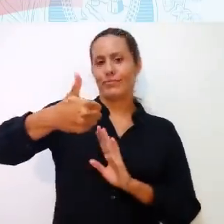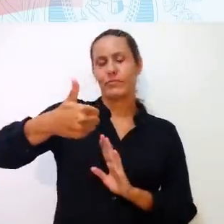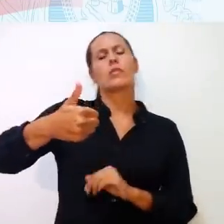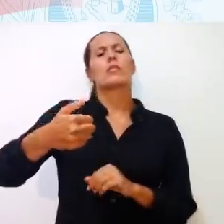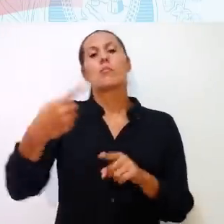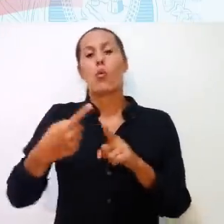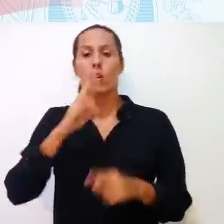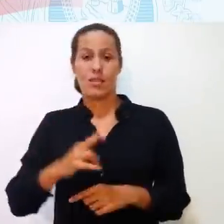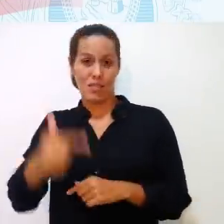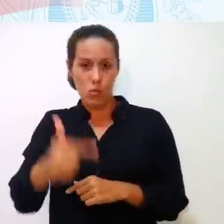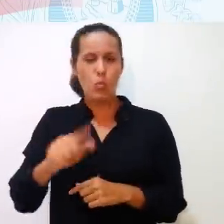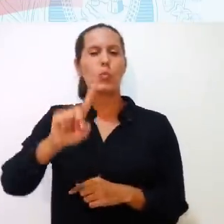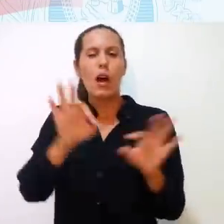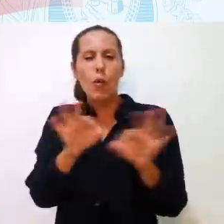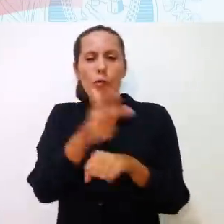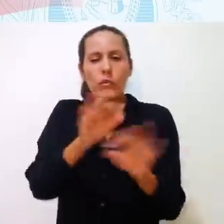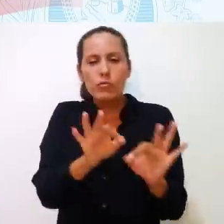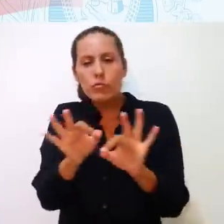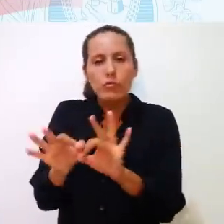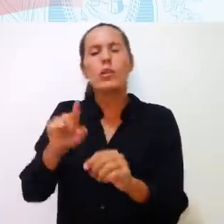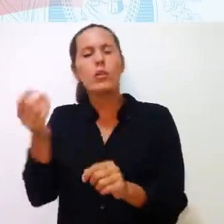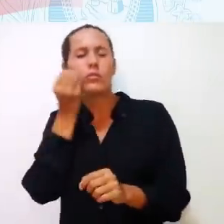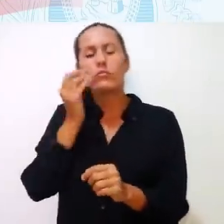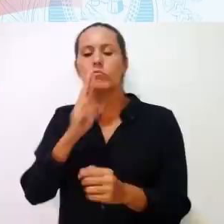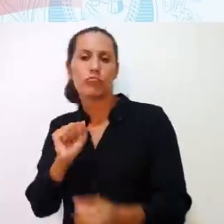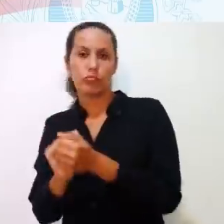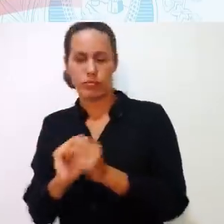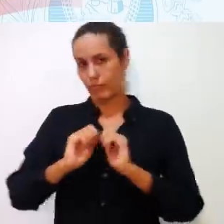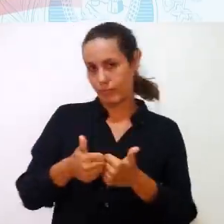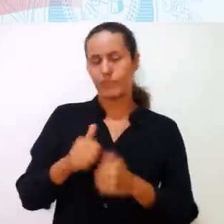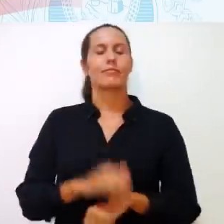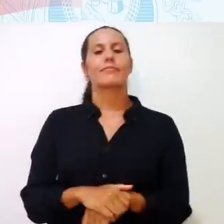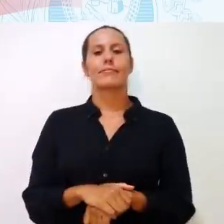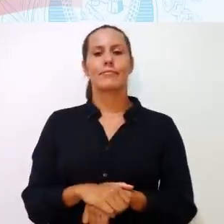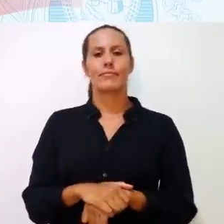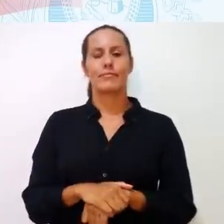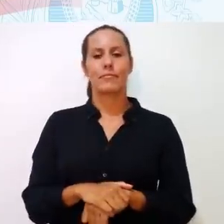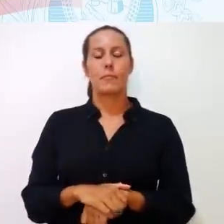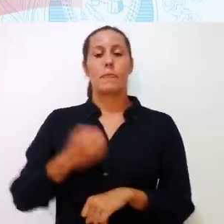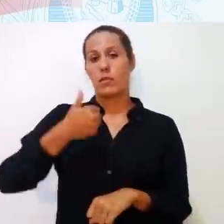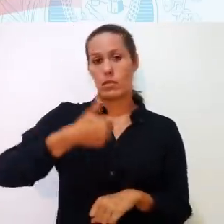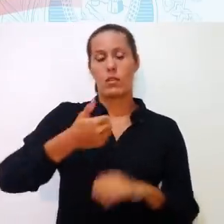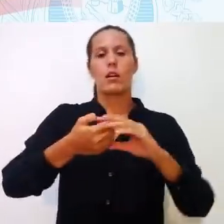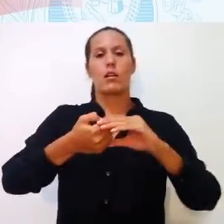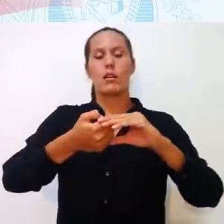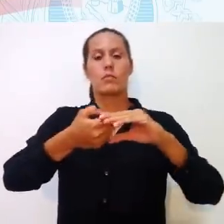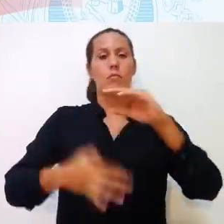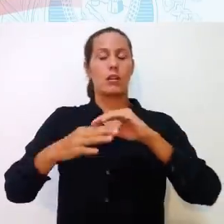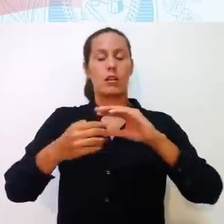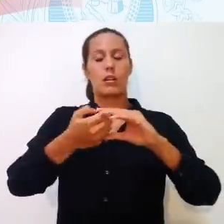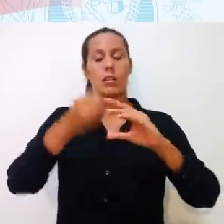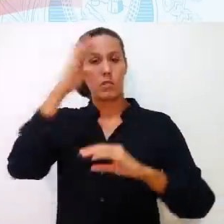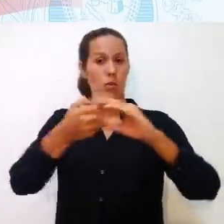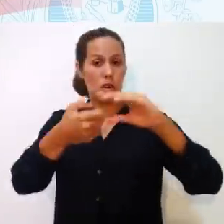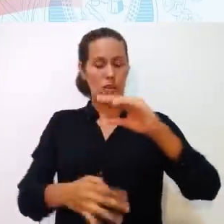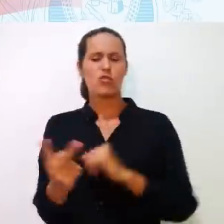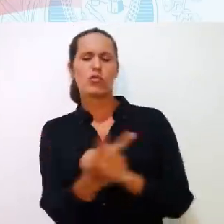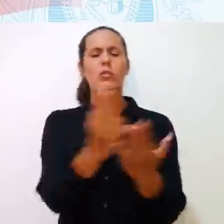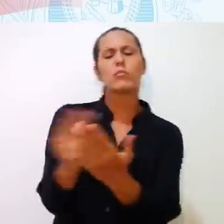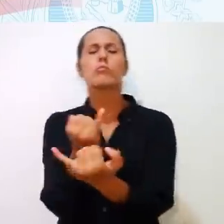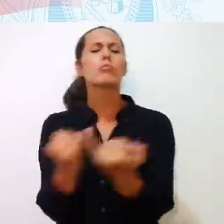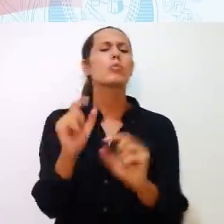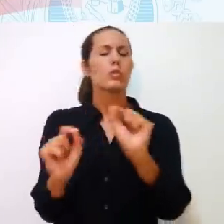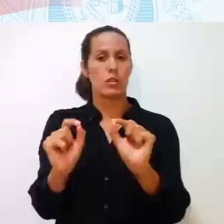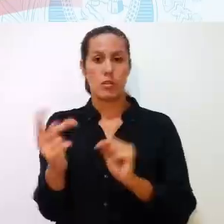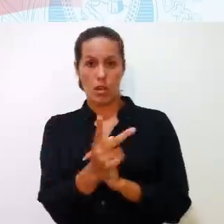primeira questão. O segundo, a gente vai construir a resposta juntos durante a aula. As principais características dos dois desenhos